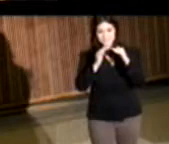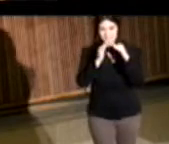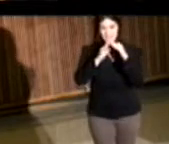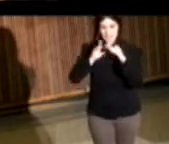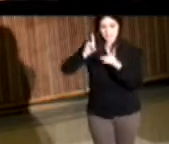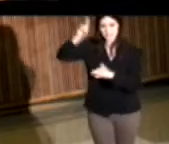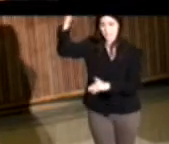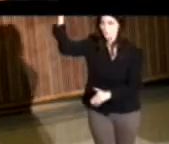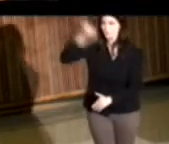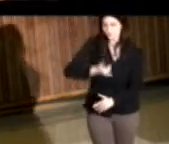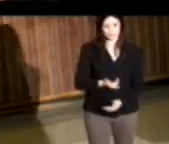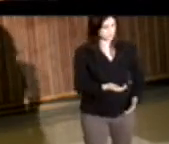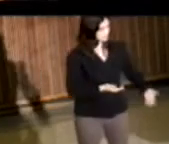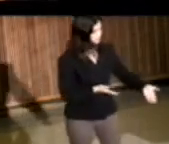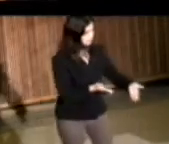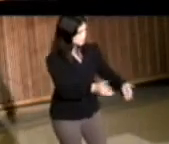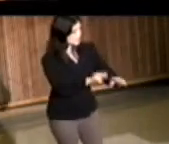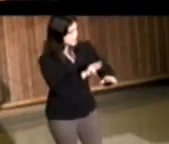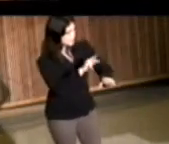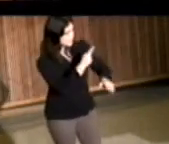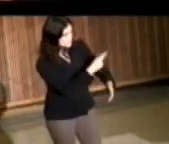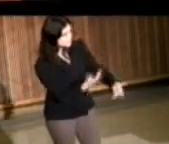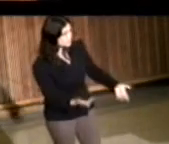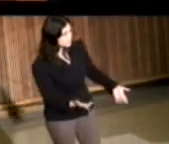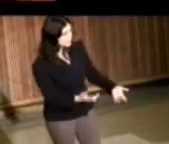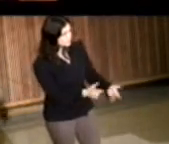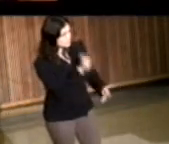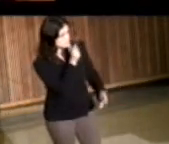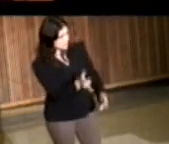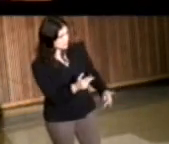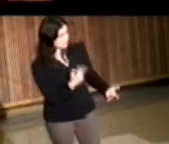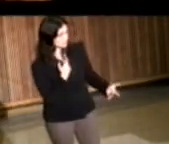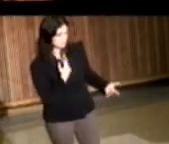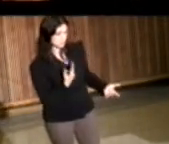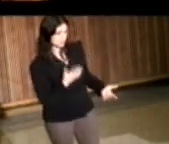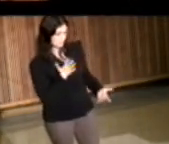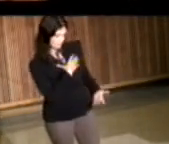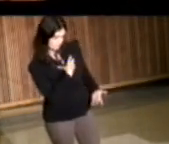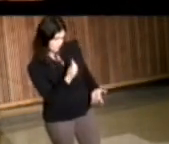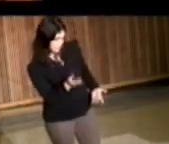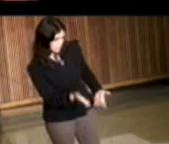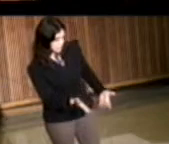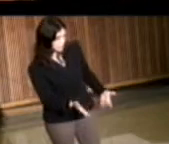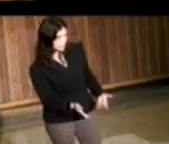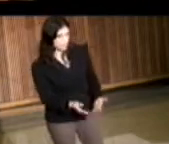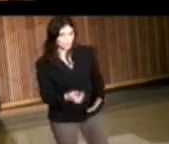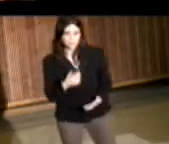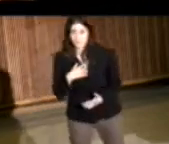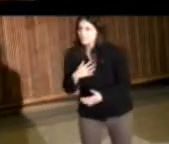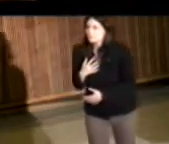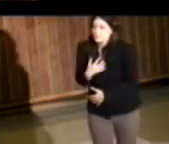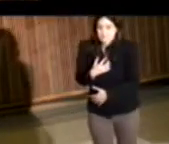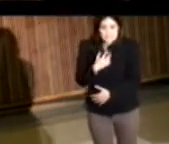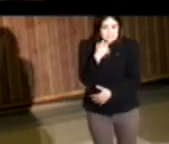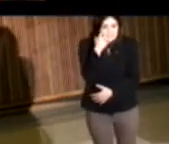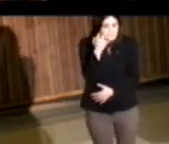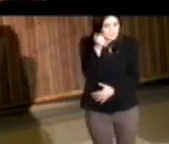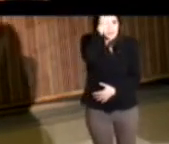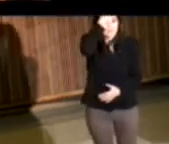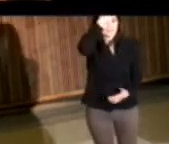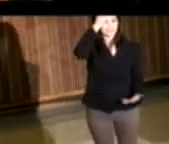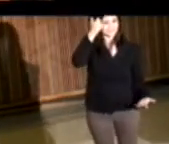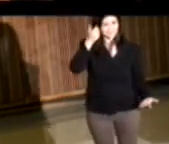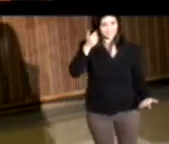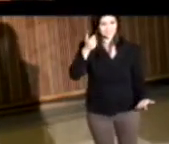Você vai prestar conta para mim. Ih, Senhor, não, peraí, deixa eu resolver com ele logo. Porque Ele quer que eu use de